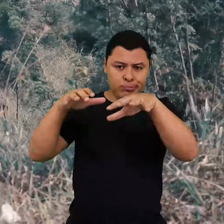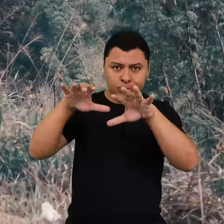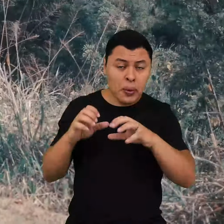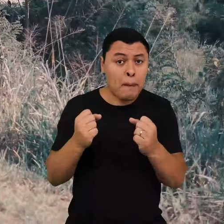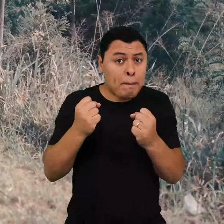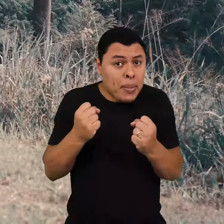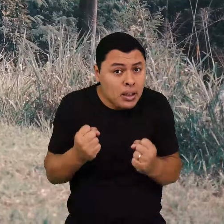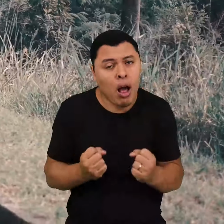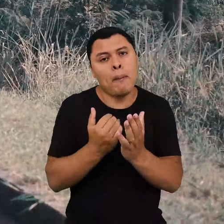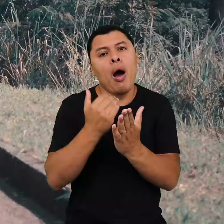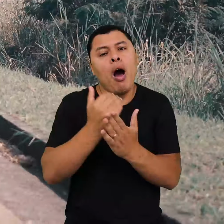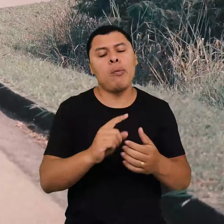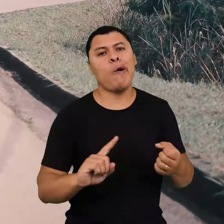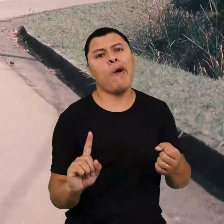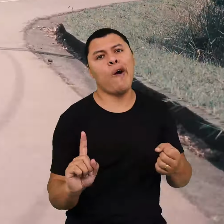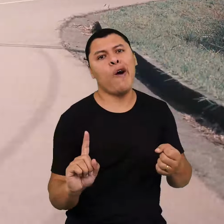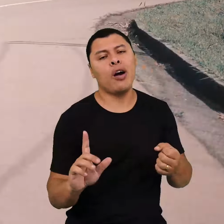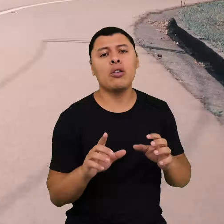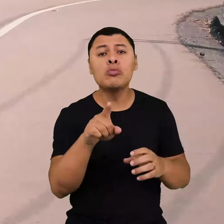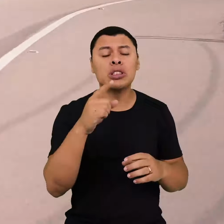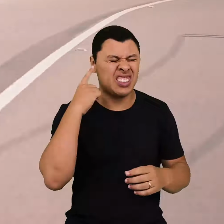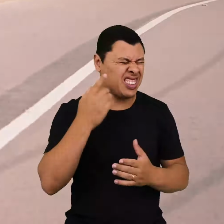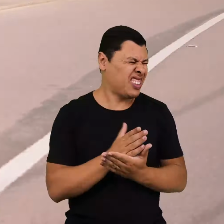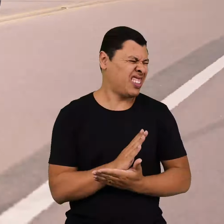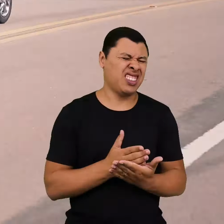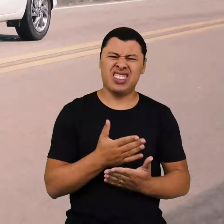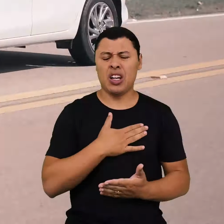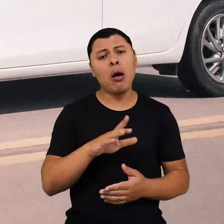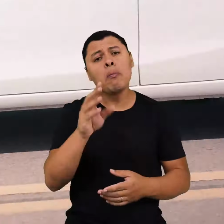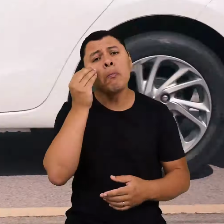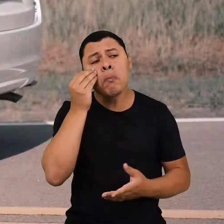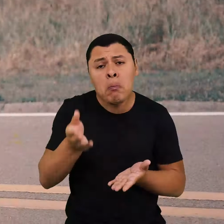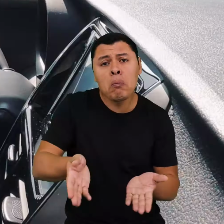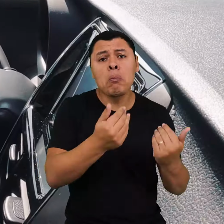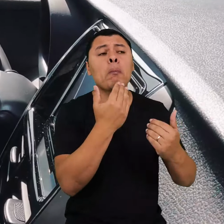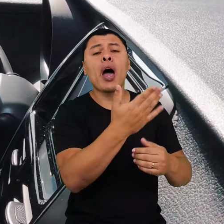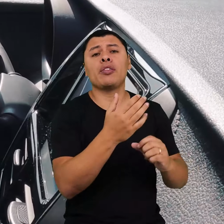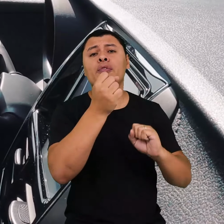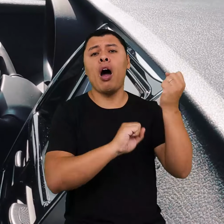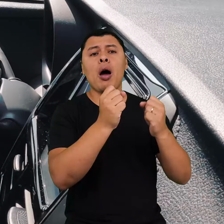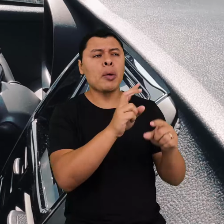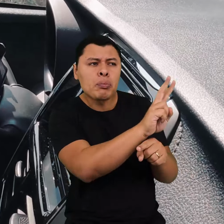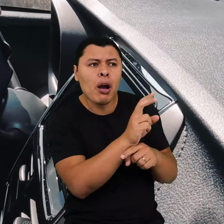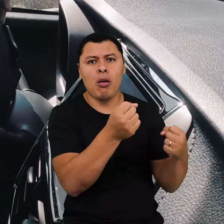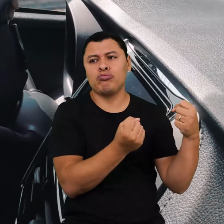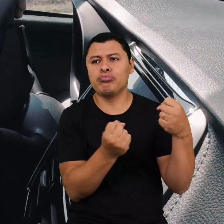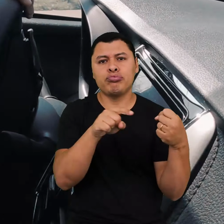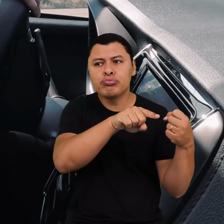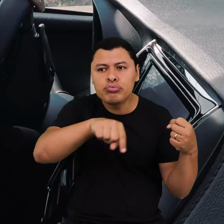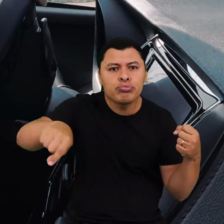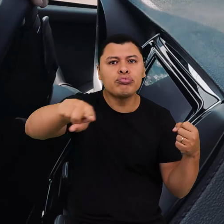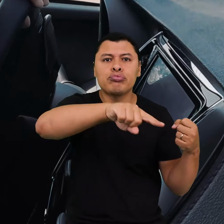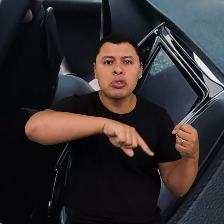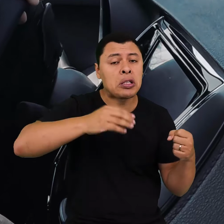é algo que você deve levar em conta, o quanto que te incomoda. Faça um test drive para você tomar sua decisão. Por outro lado, a gente está falando do